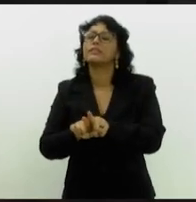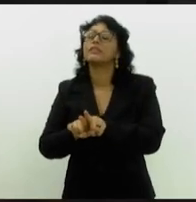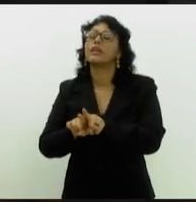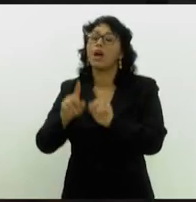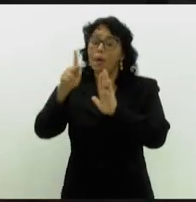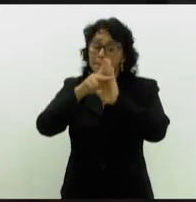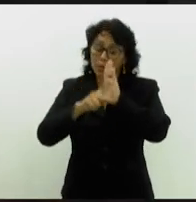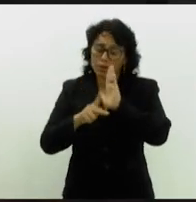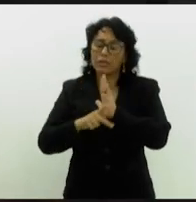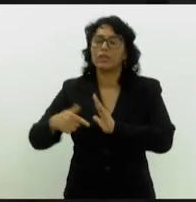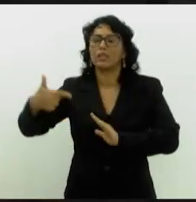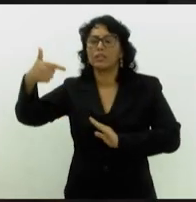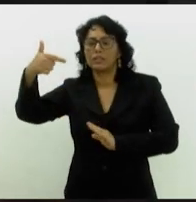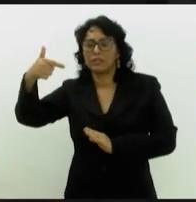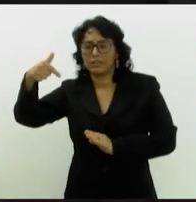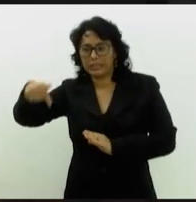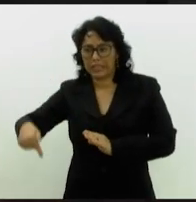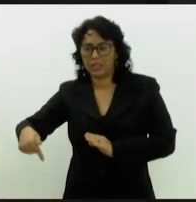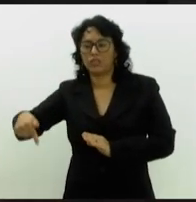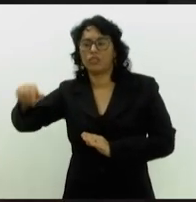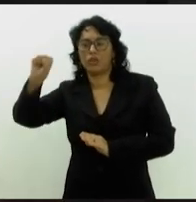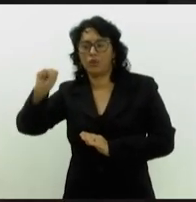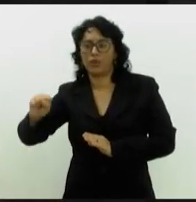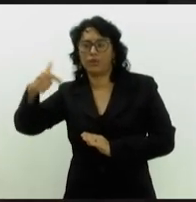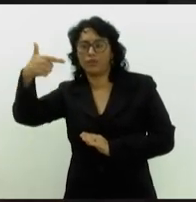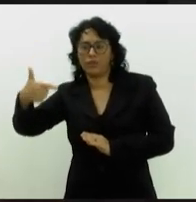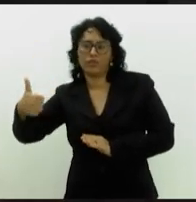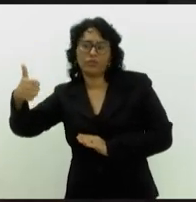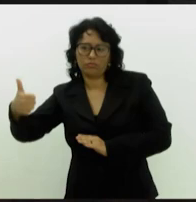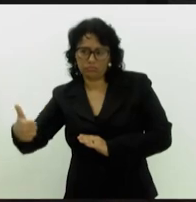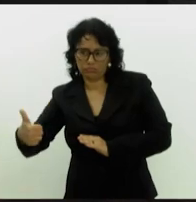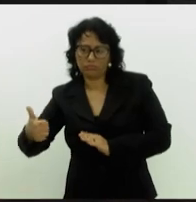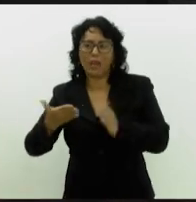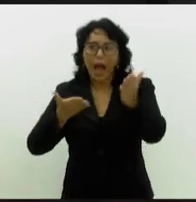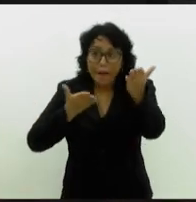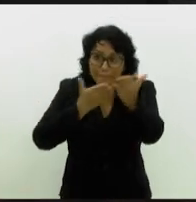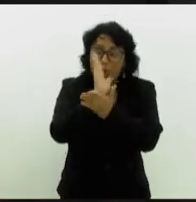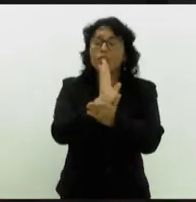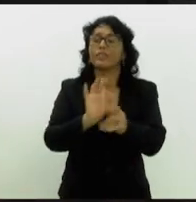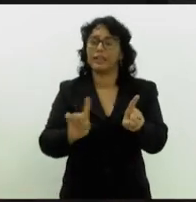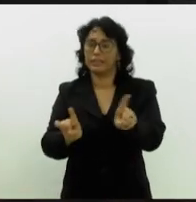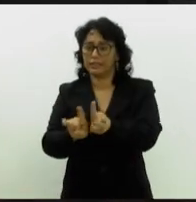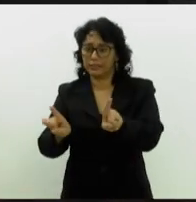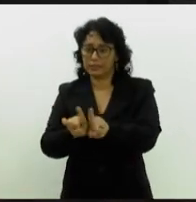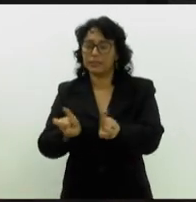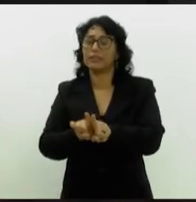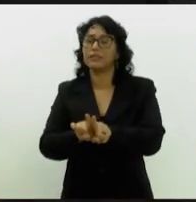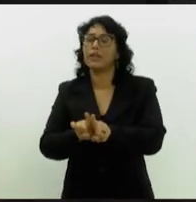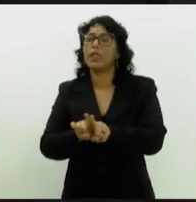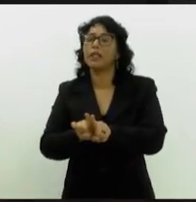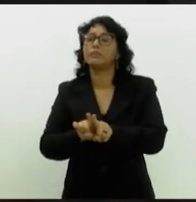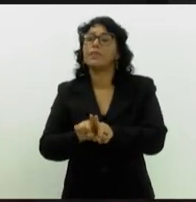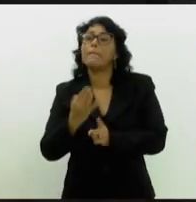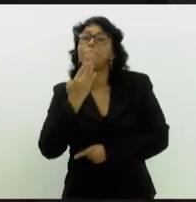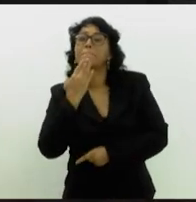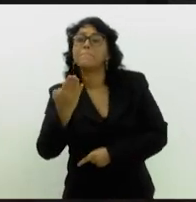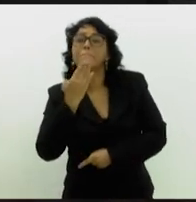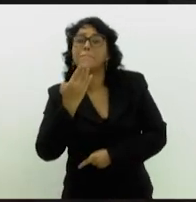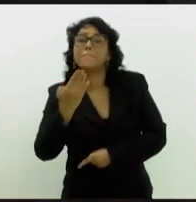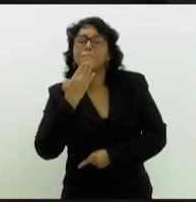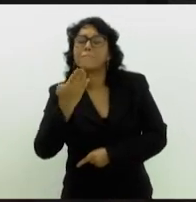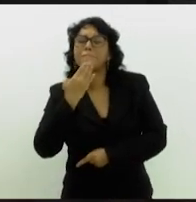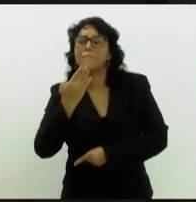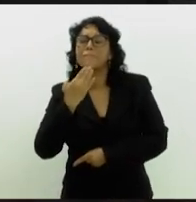7821 do deputado Júlio Rocha senhores que a própria M Como estão aprovado a sobre a mesa requerimento de inclusão naordem do dia do